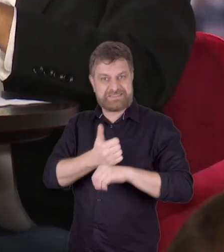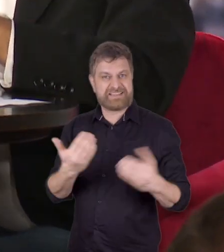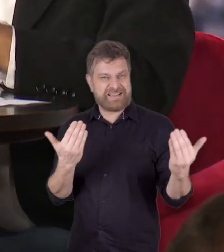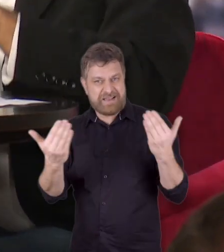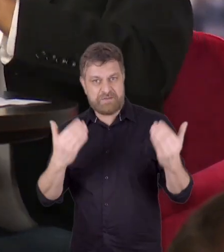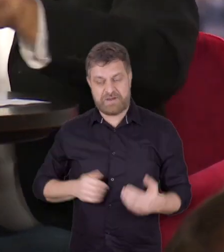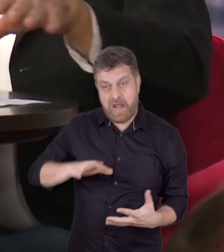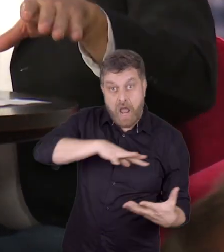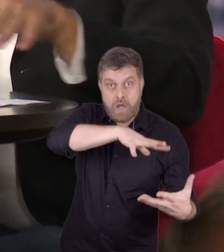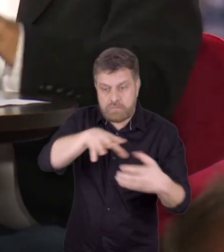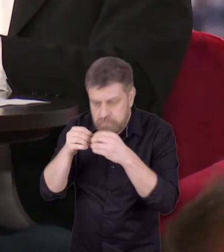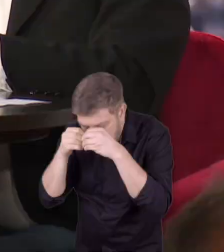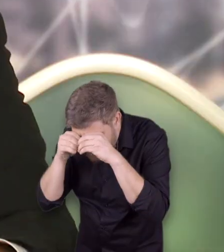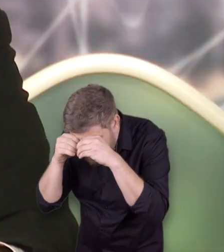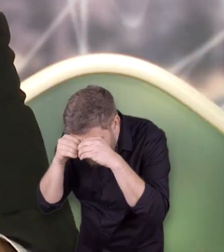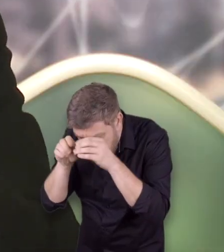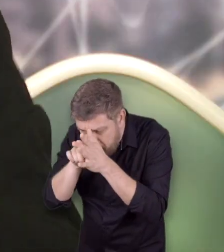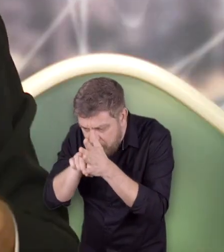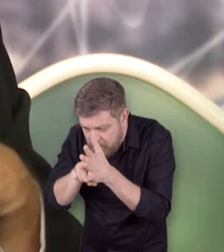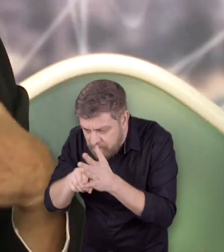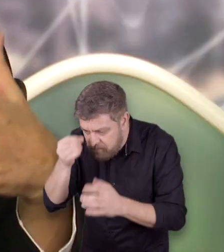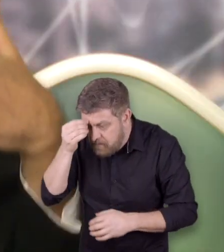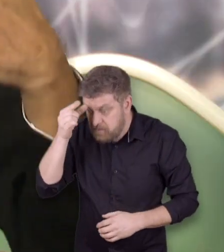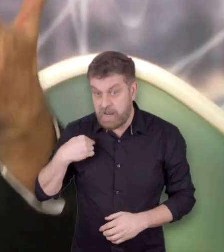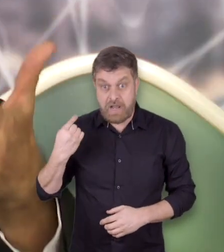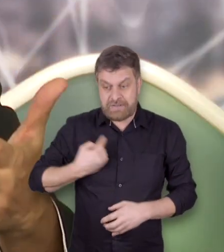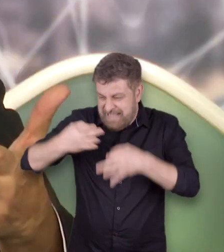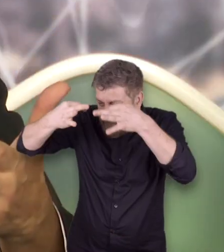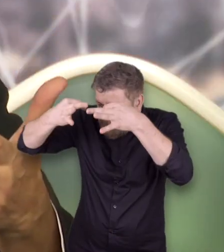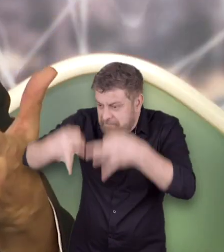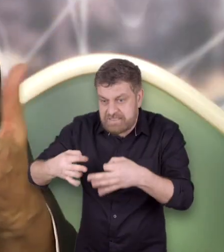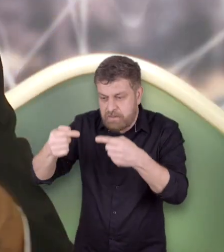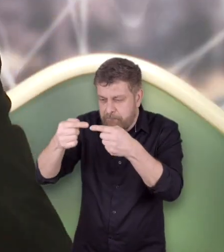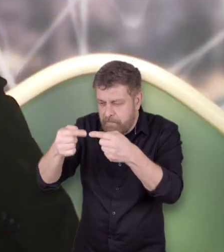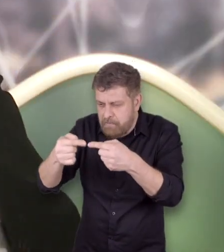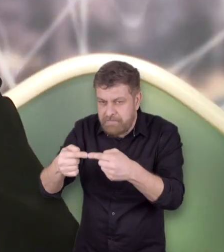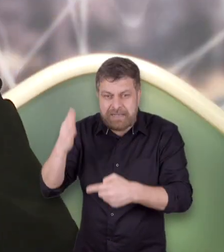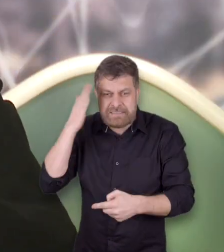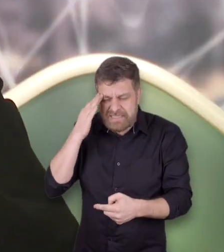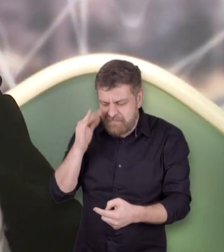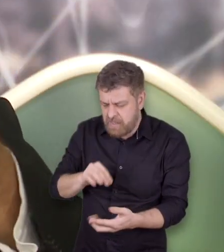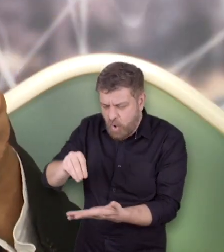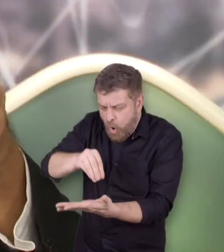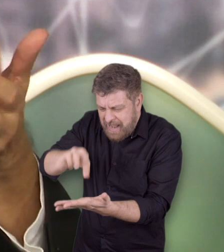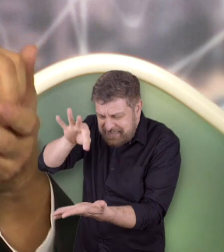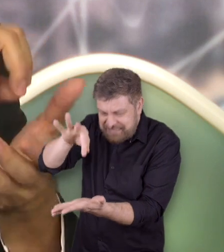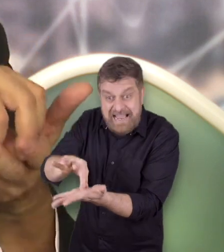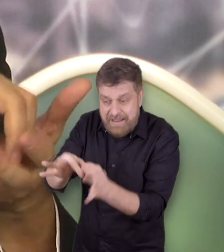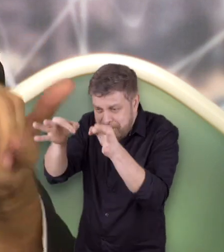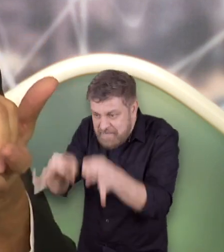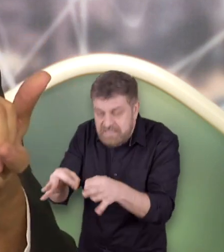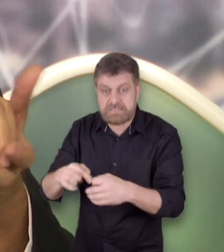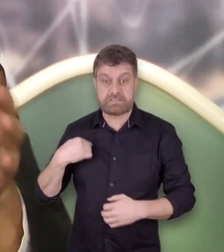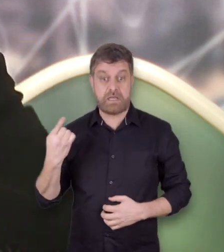mundo quântico, do mundo microscópico. Então vivemos num mundo da precisão, né, da localização precisa, da